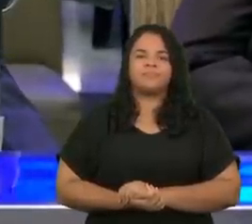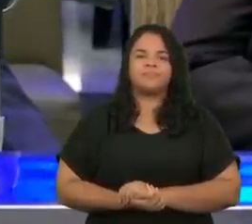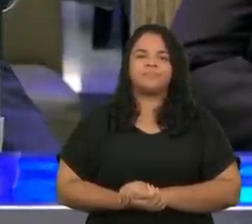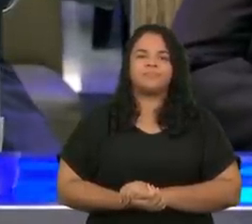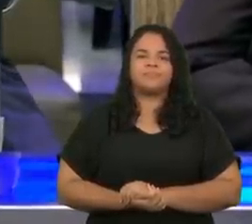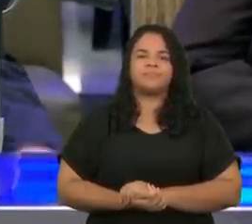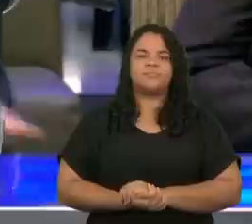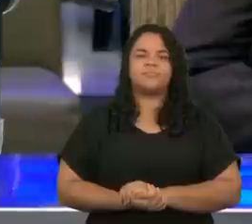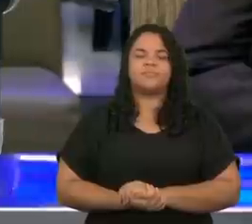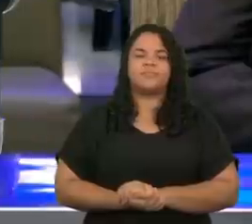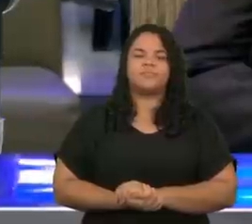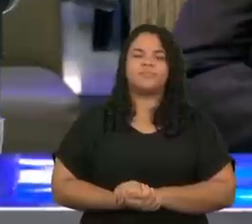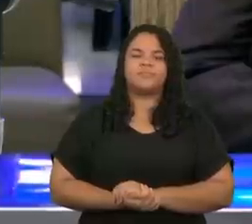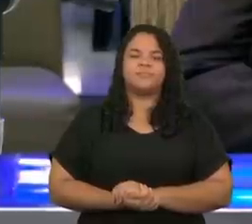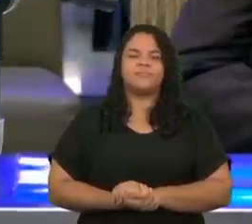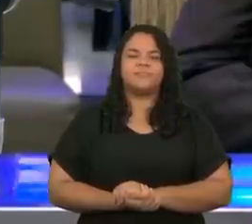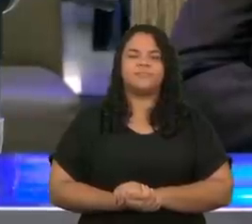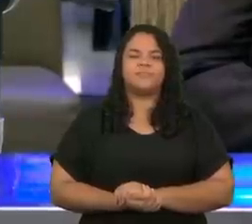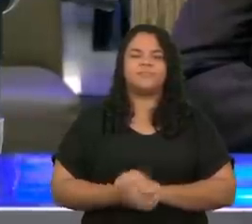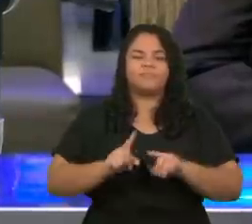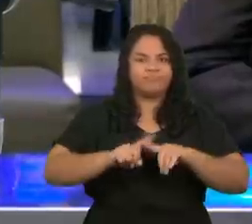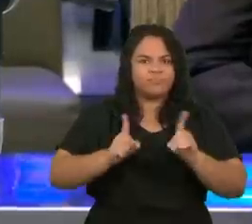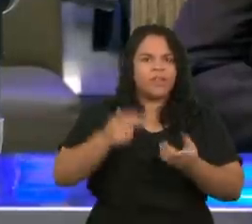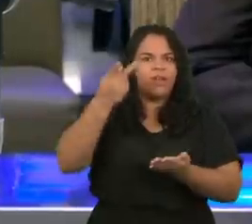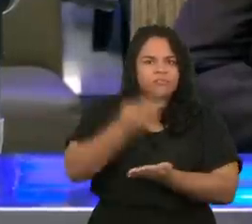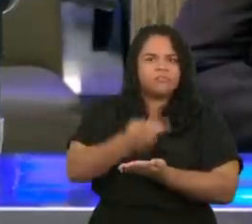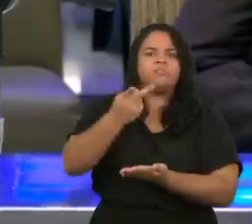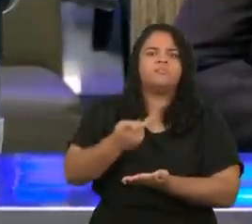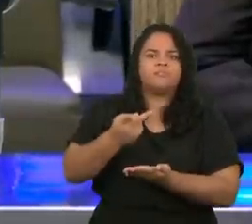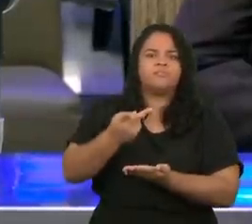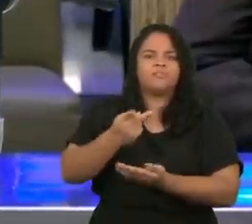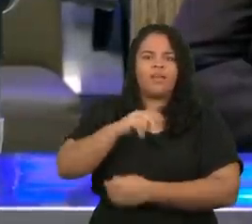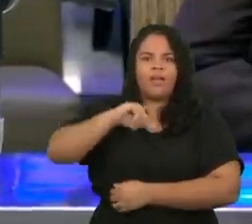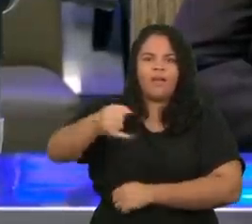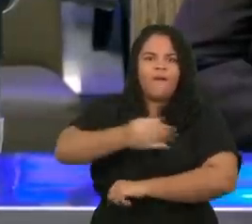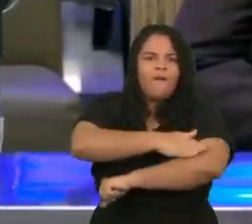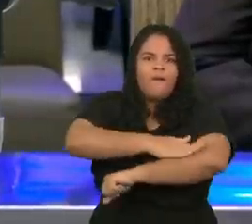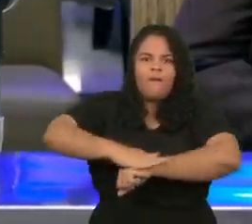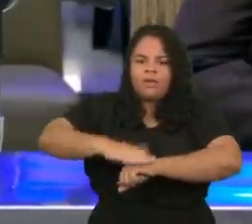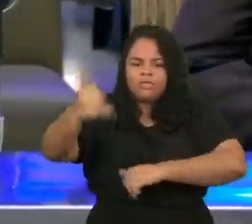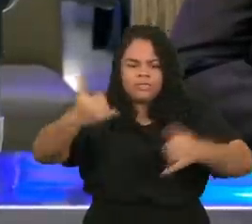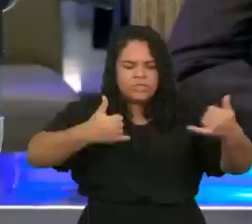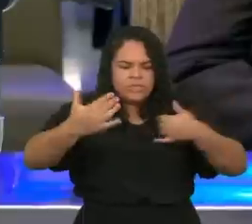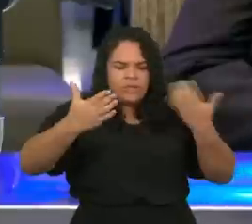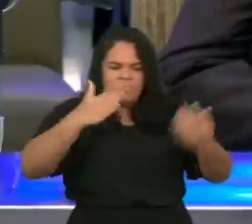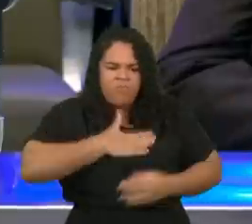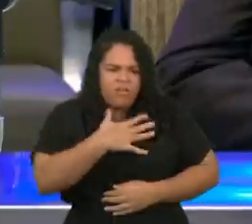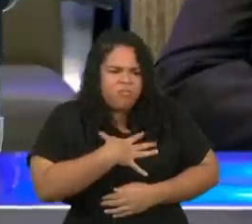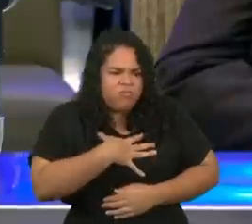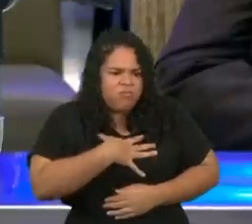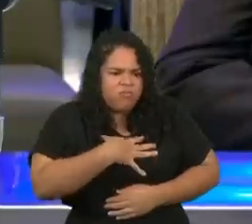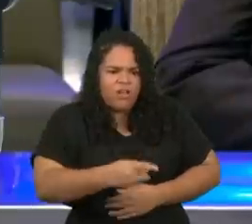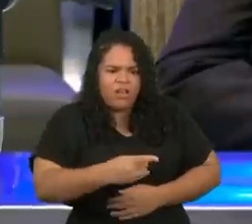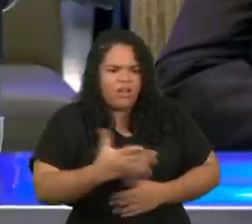amor que era o Rei Não é pai desse quem a Jacó para falar com ele e vieram os filhos